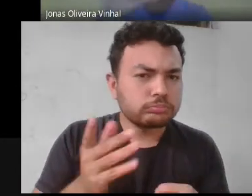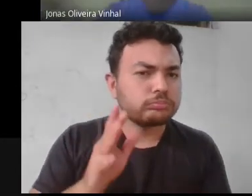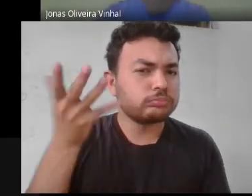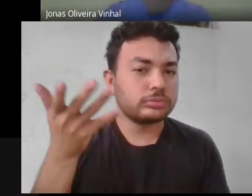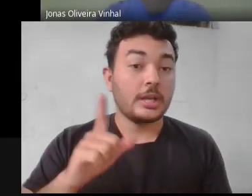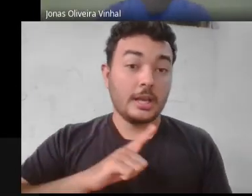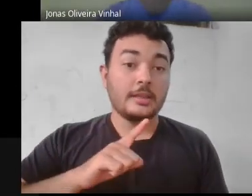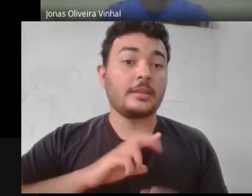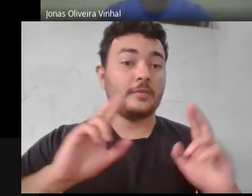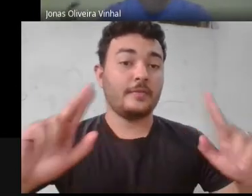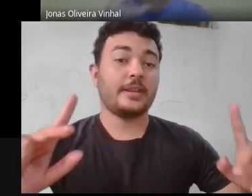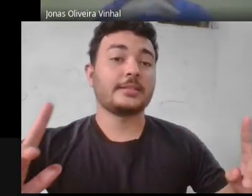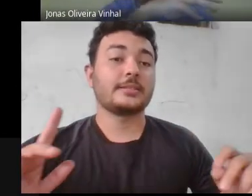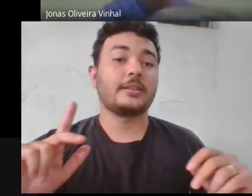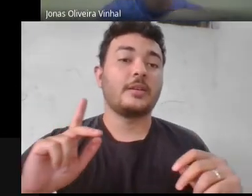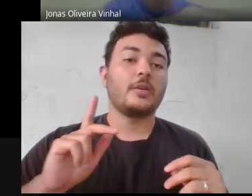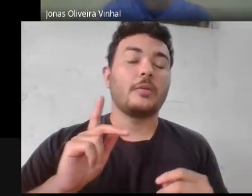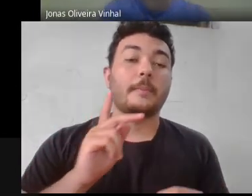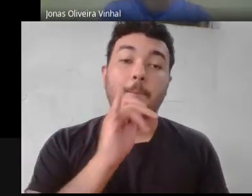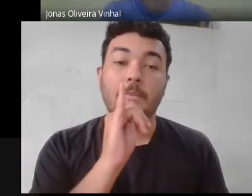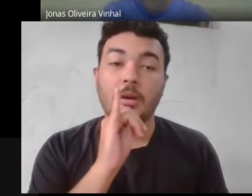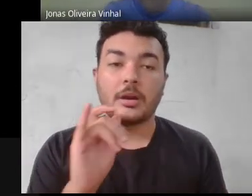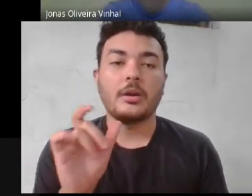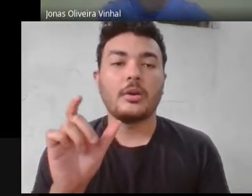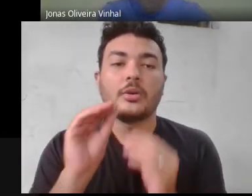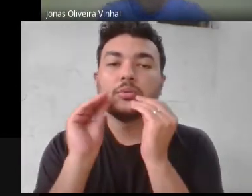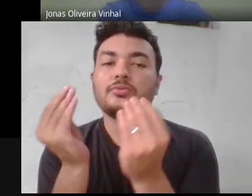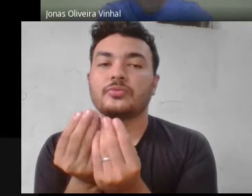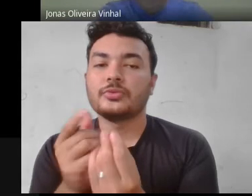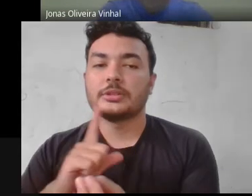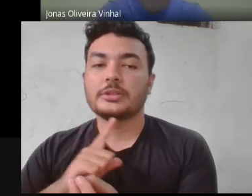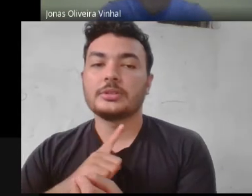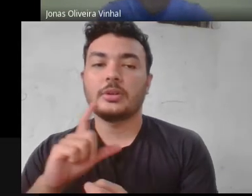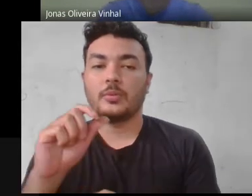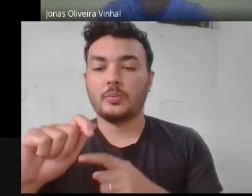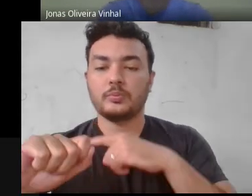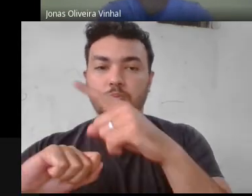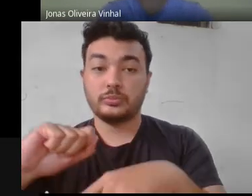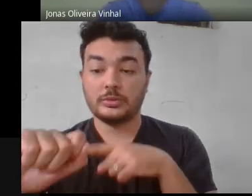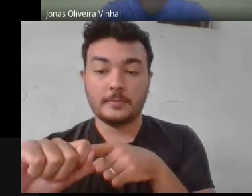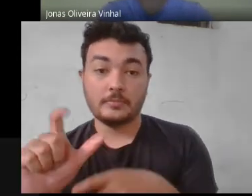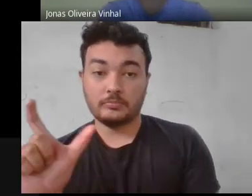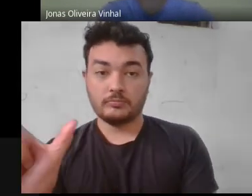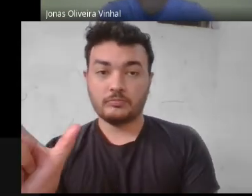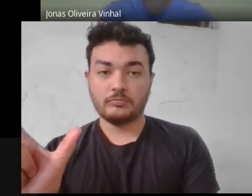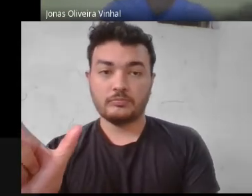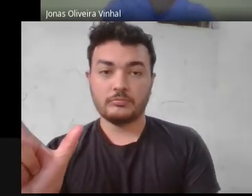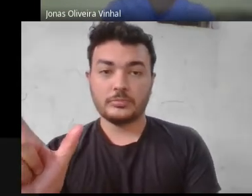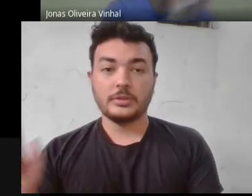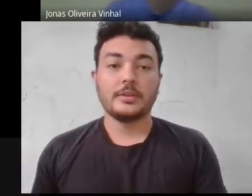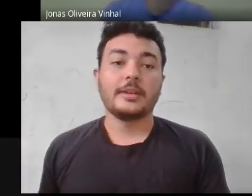pulo, uma grande diferença aí, né? Porque uma coisa é uma substância que tem um comportamento isoladamente, o elétron tem um comportamento isoladamente no